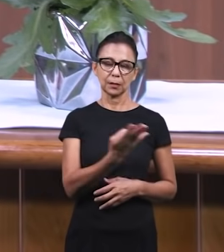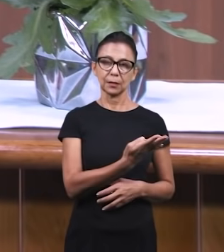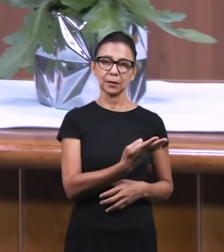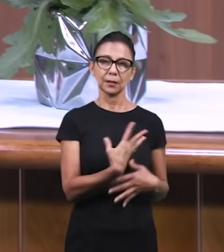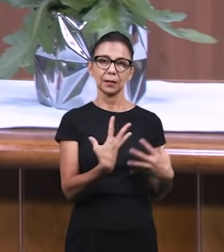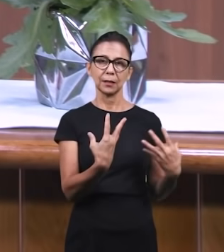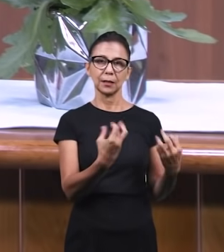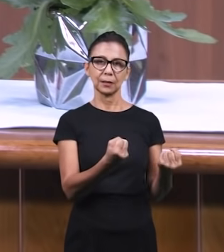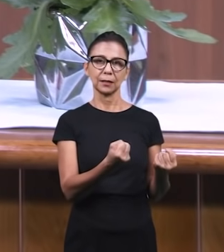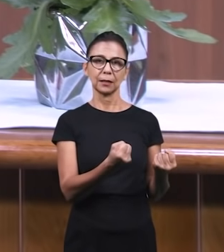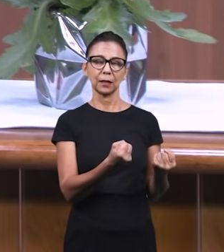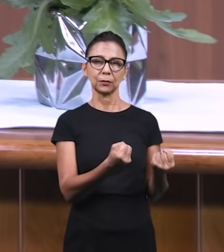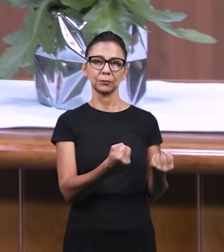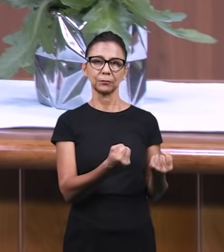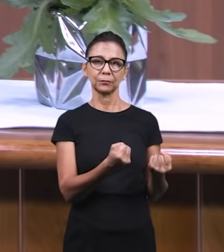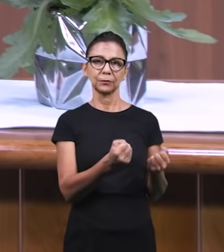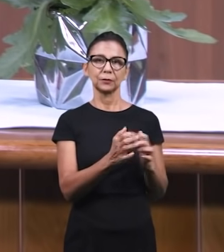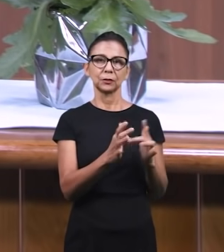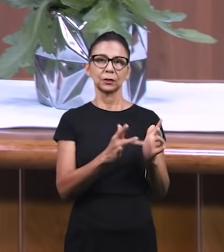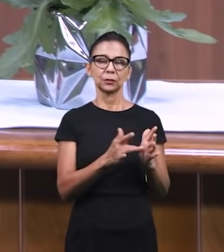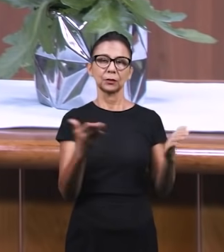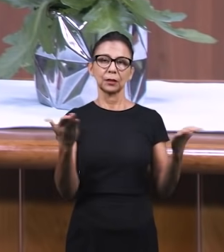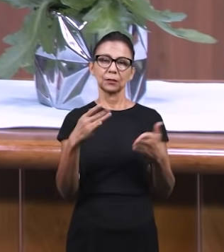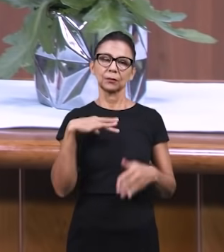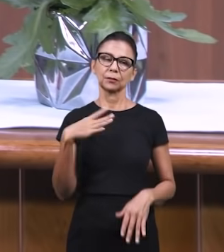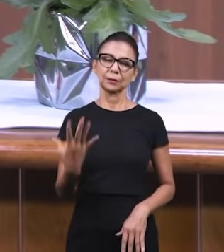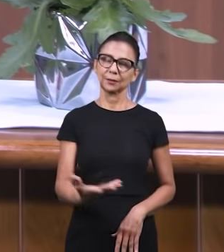ele. E a palavra diz assim que